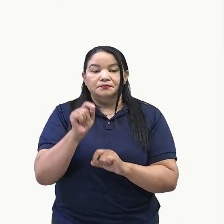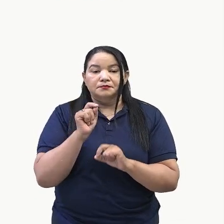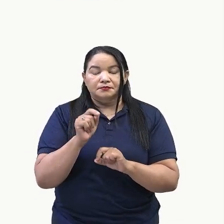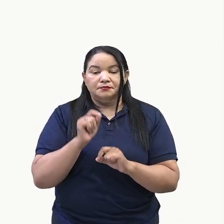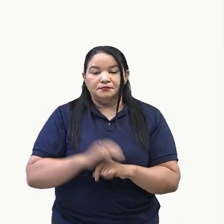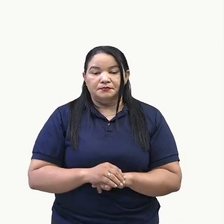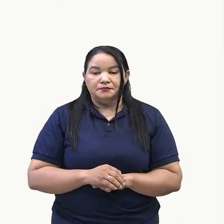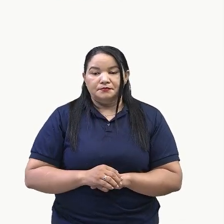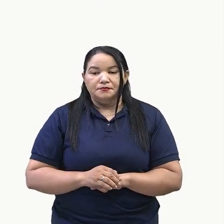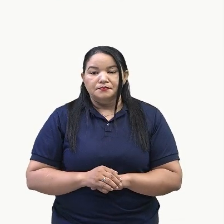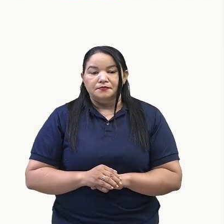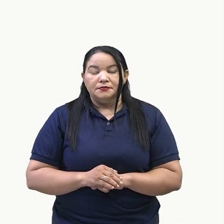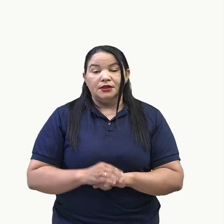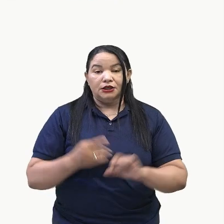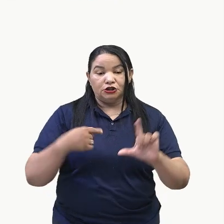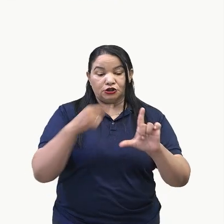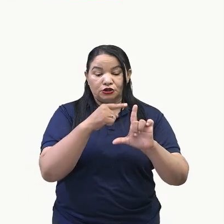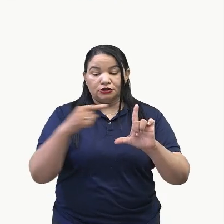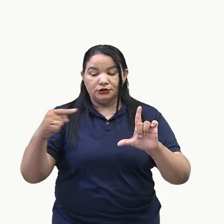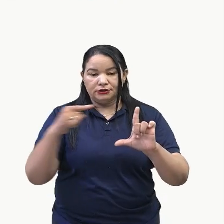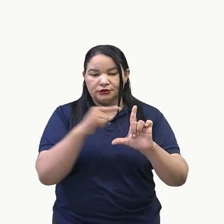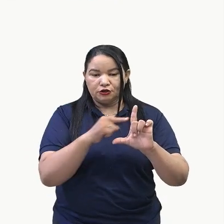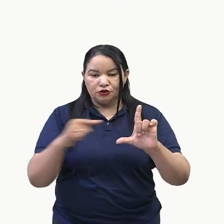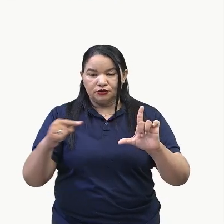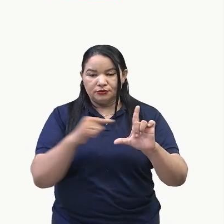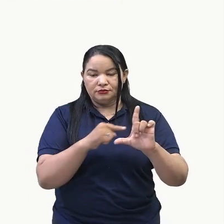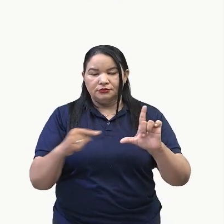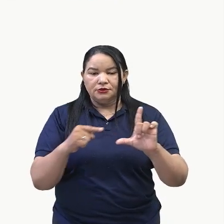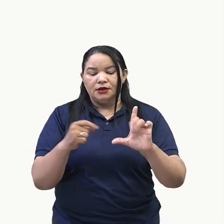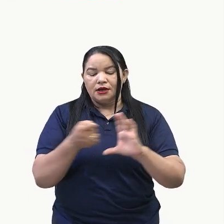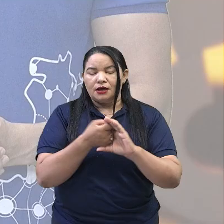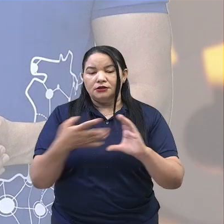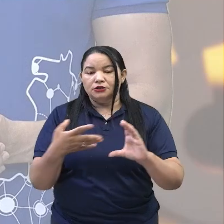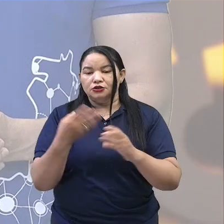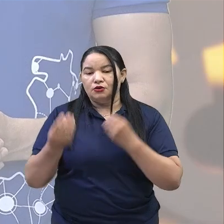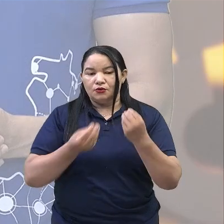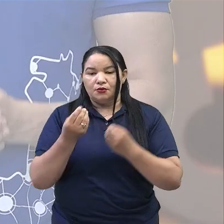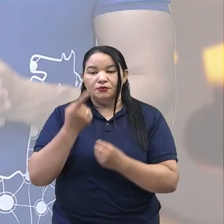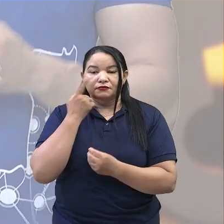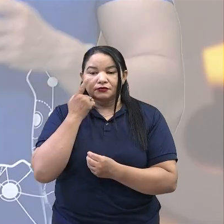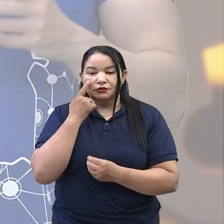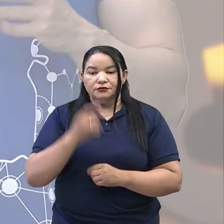o gráfico de linha ele é caracterizado pelo seguinte, acompanhe aqui.